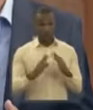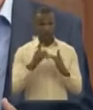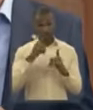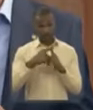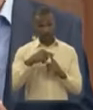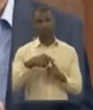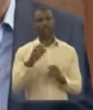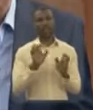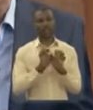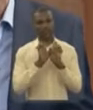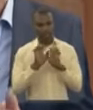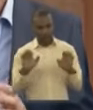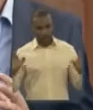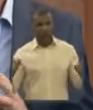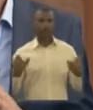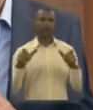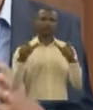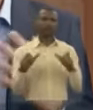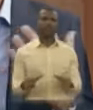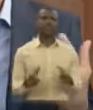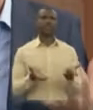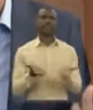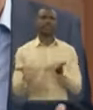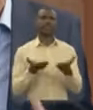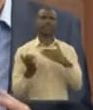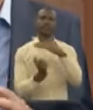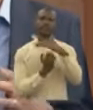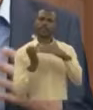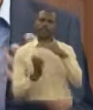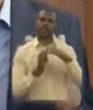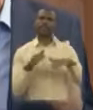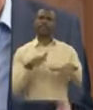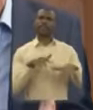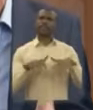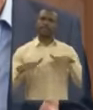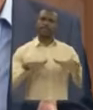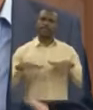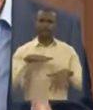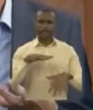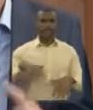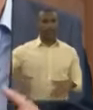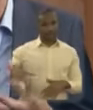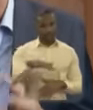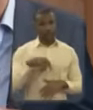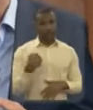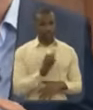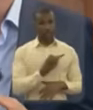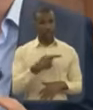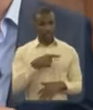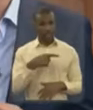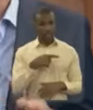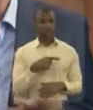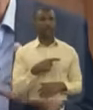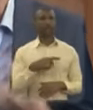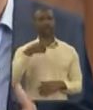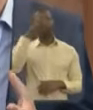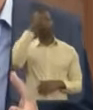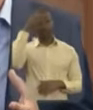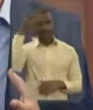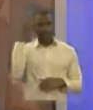serviços empresários o que faz a cidade se movimentar o que faz a cidade se mover nós temos um governo